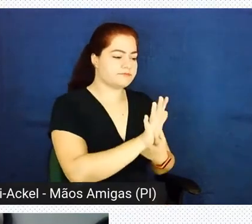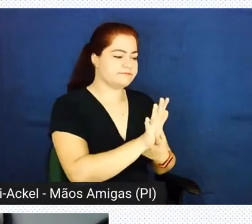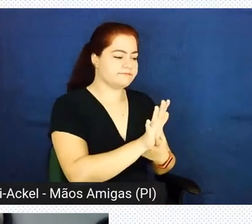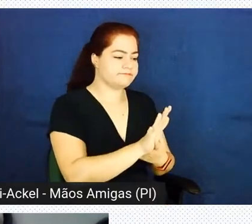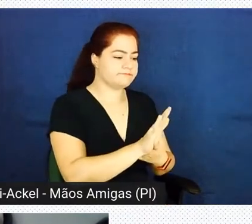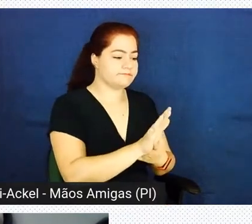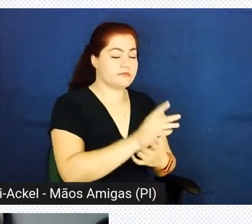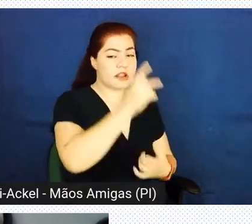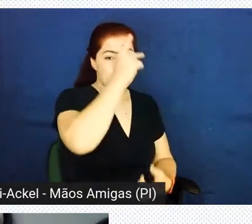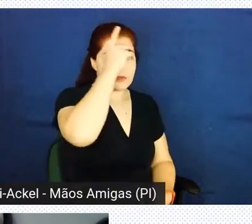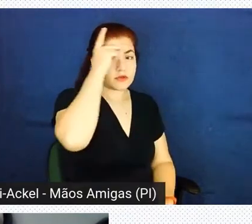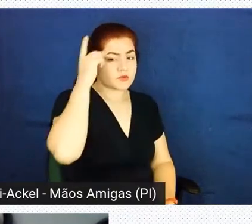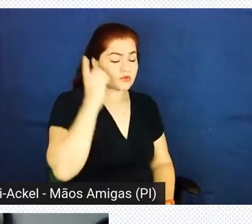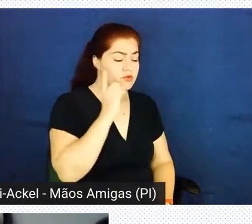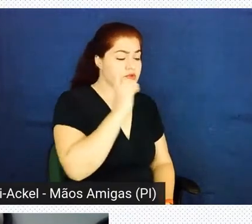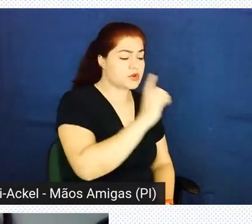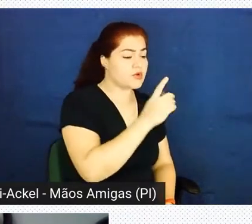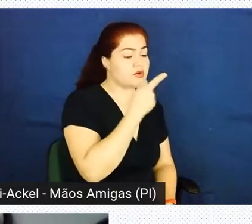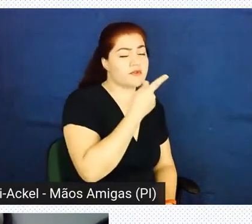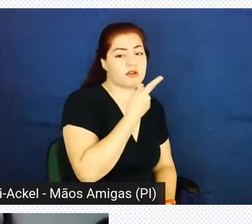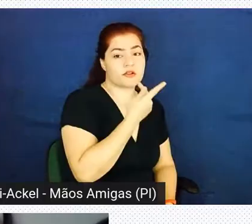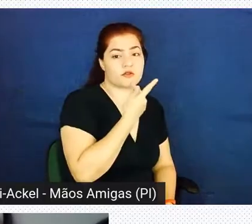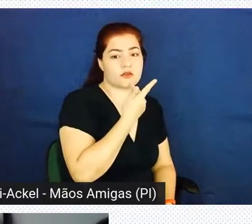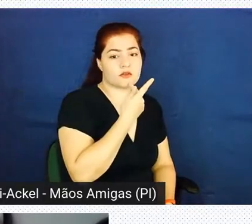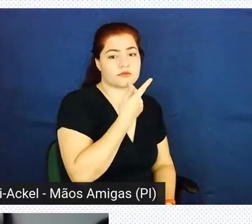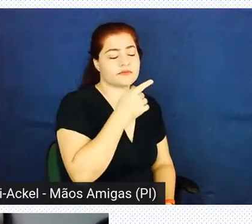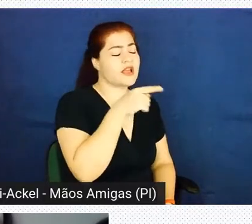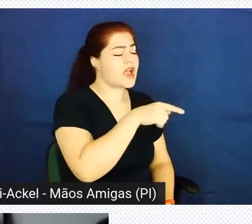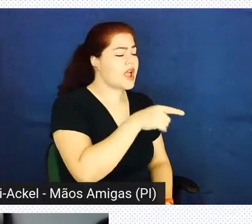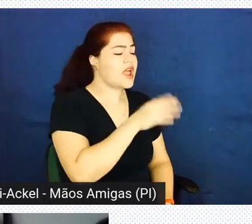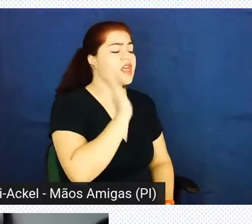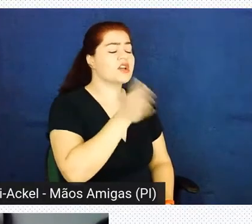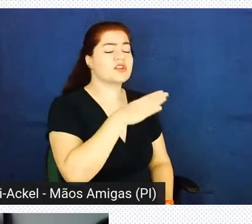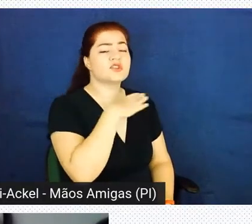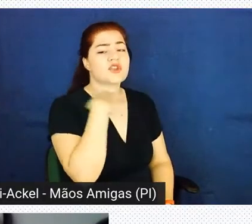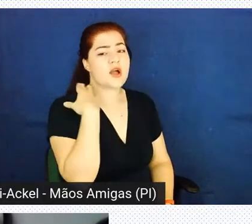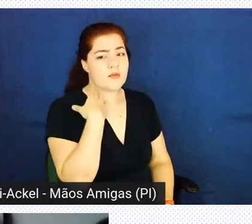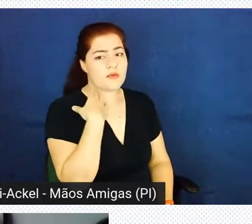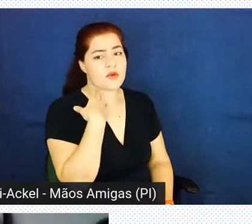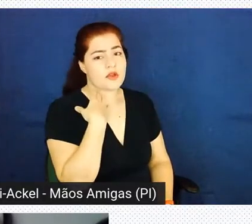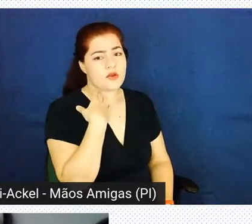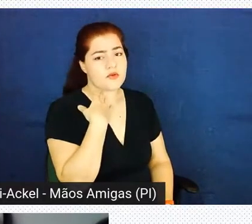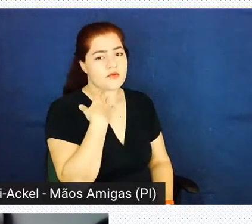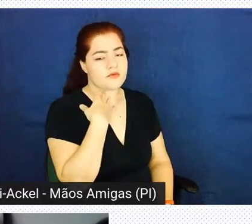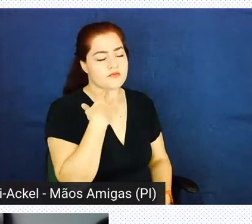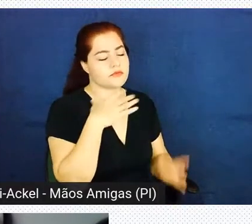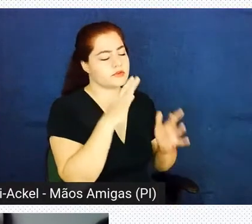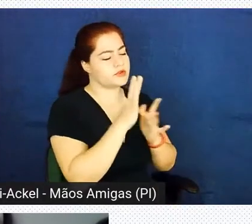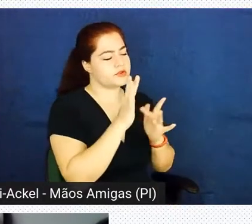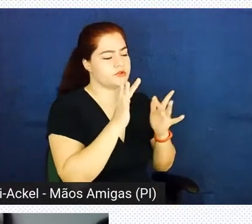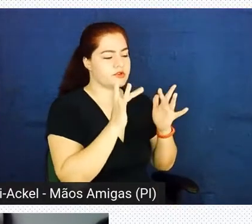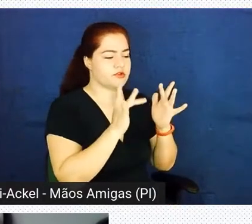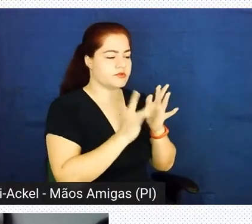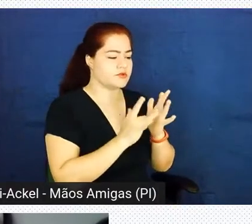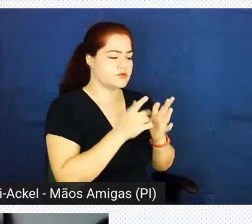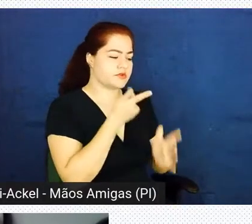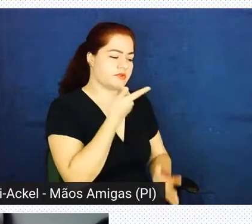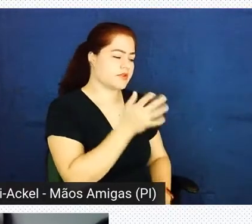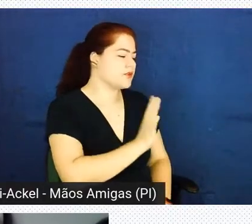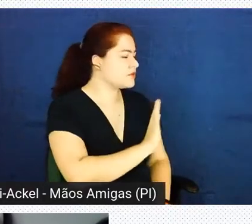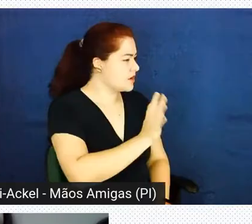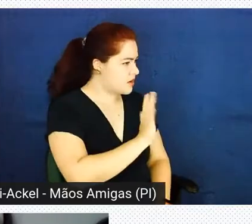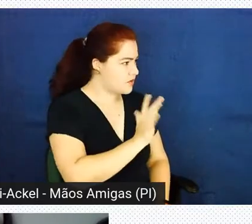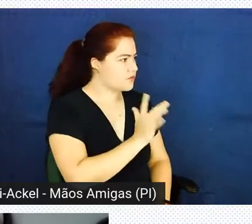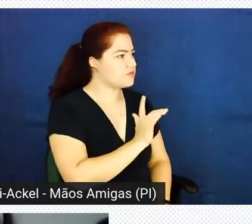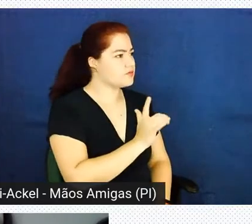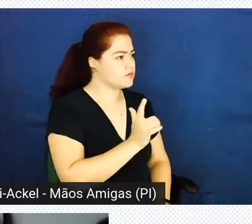Alguém chegou e disse que ela estava morta. Jesus elucidou que a mesma se